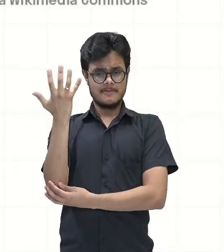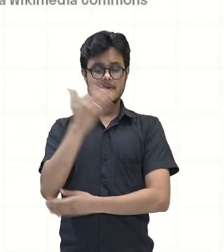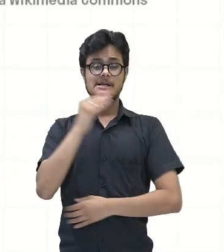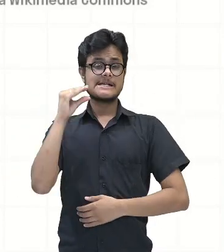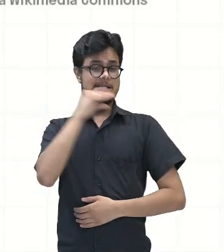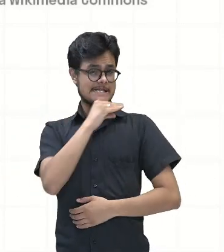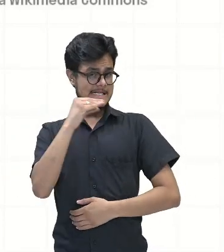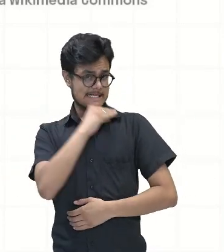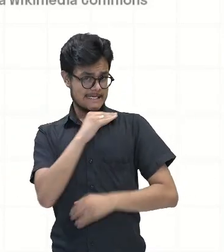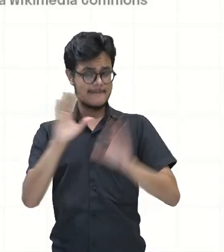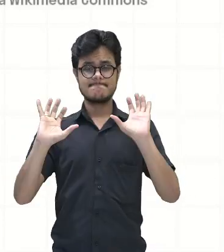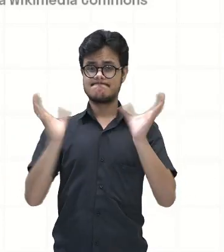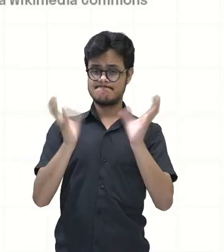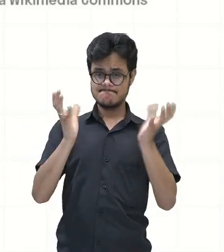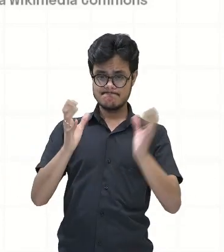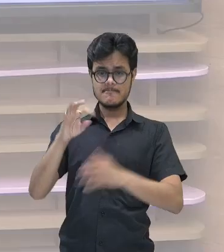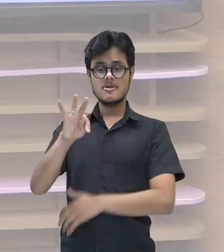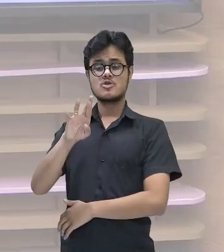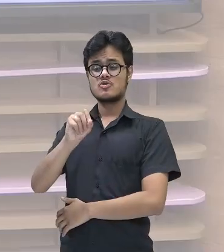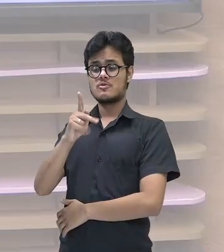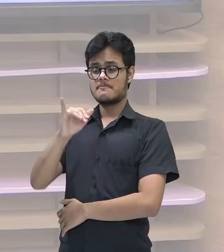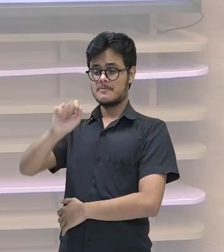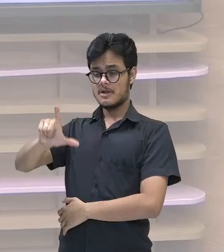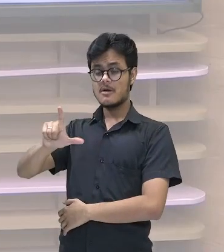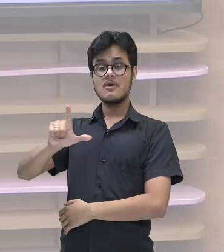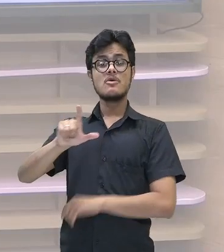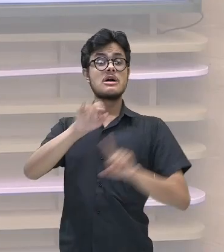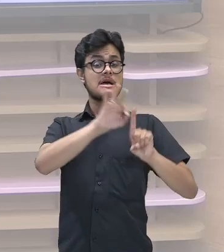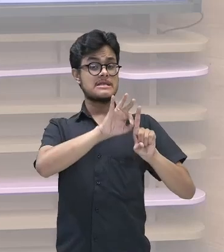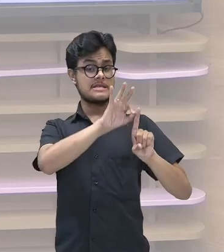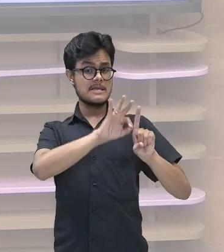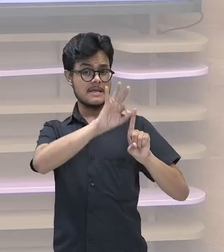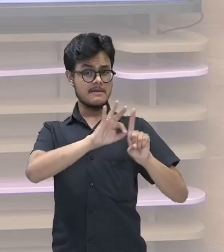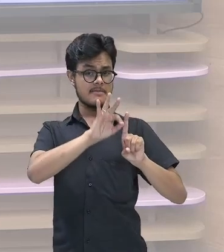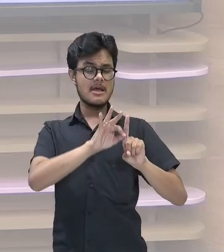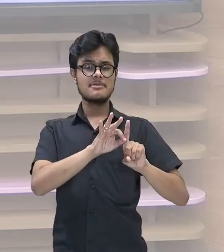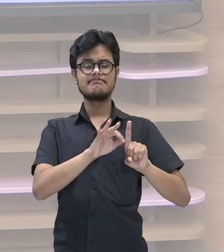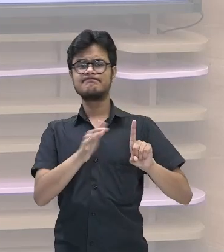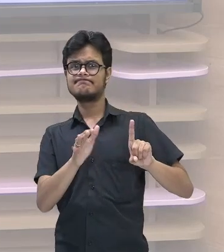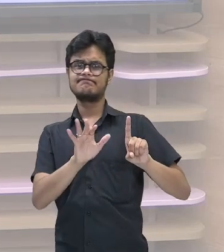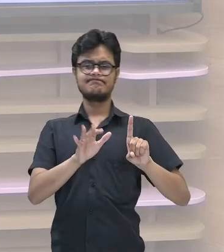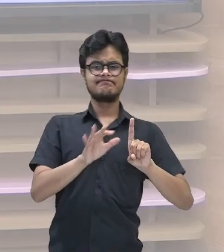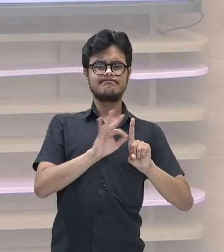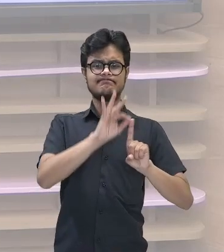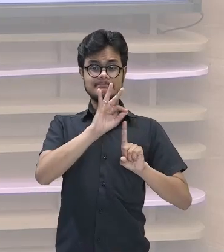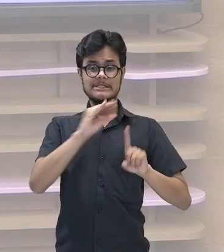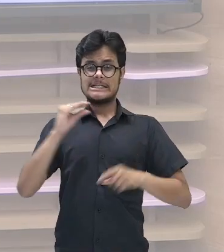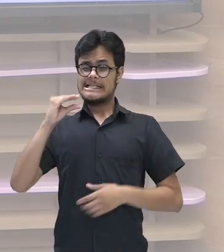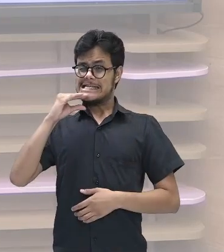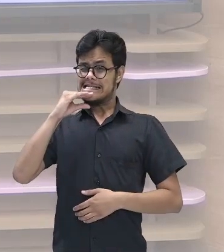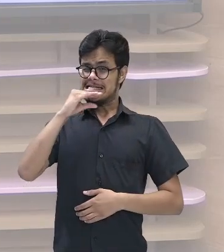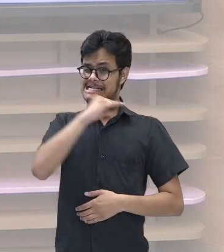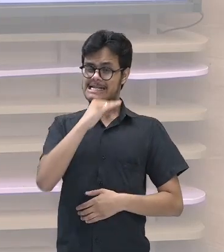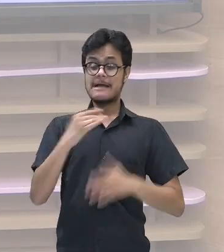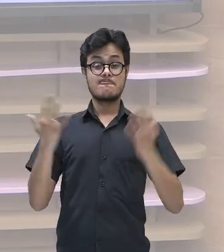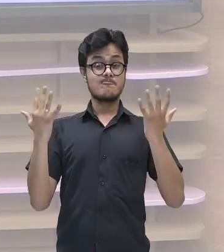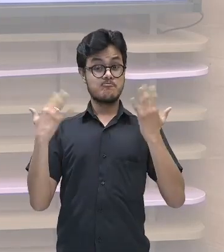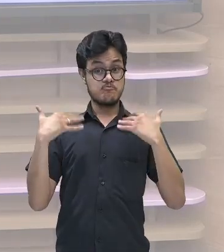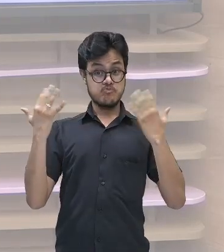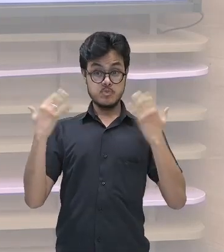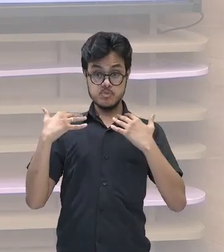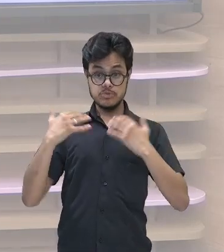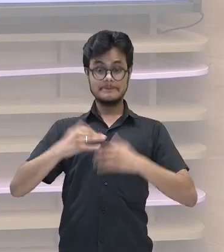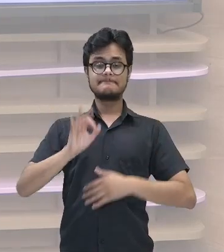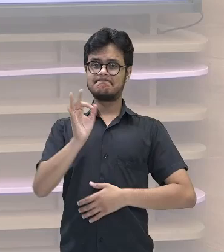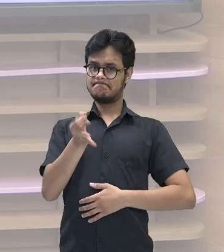tropical, onde as temperaturas, elas são, em grande parte, temperaturas elevadas, tá? Então,